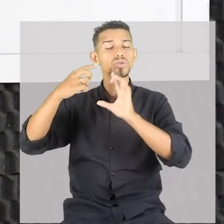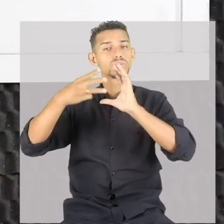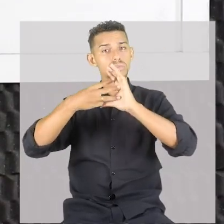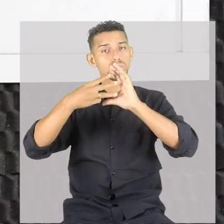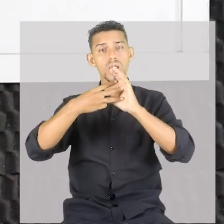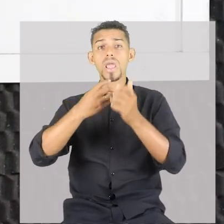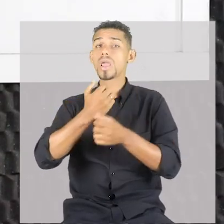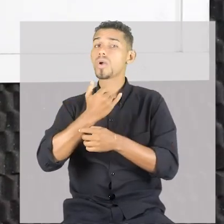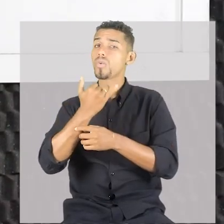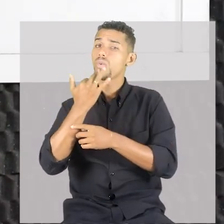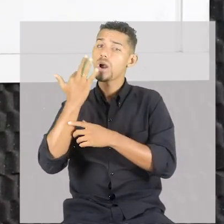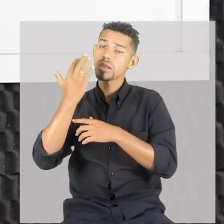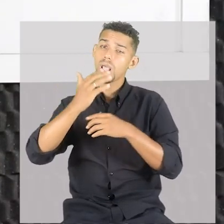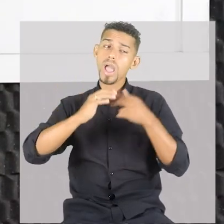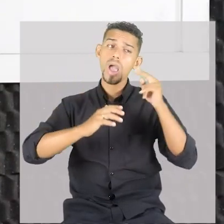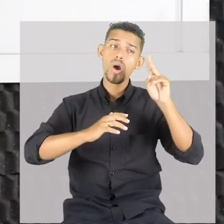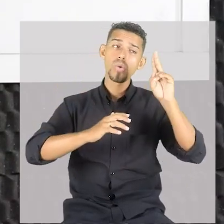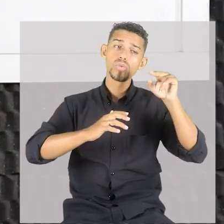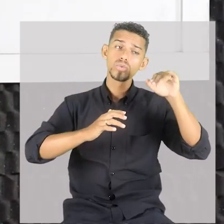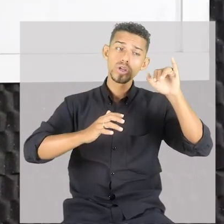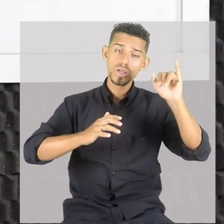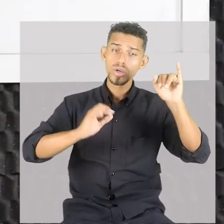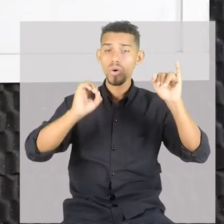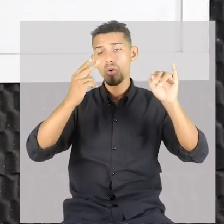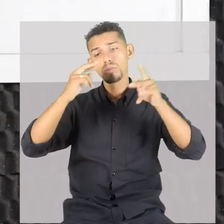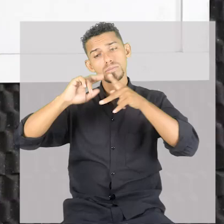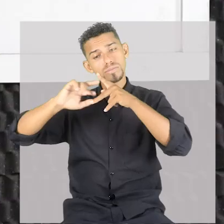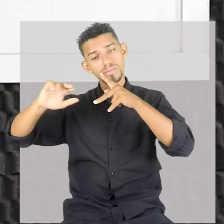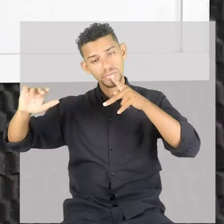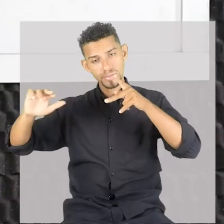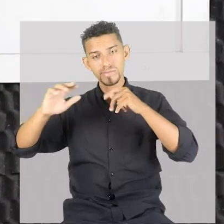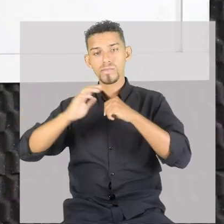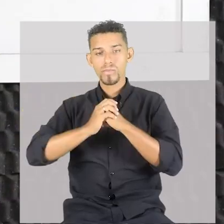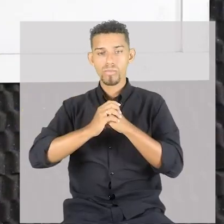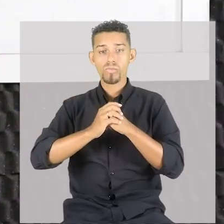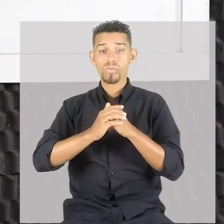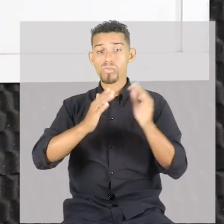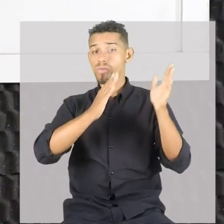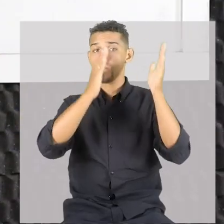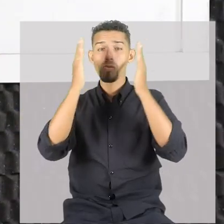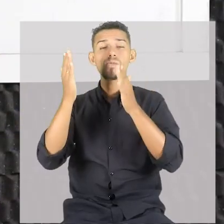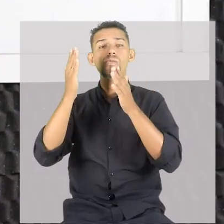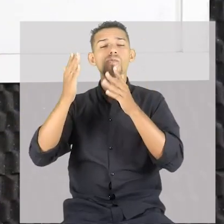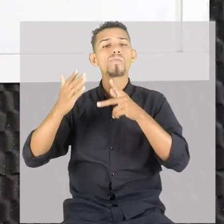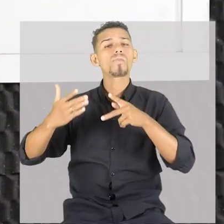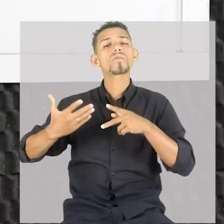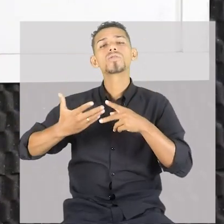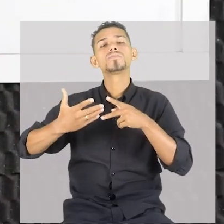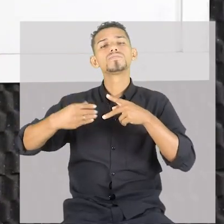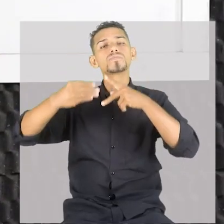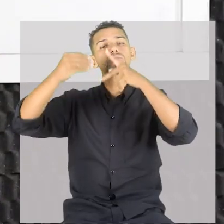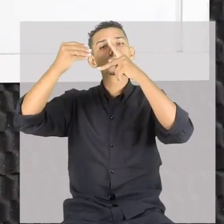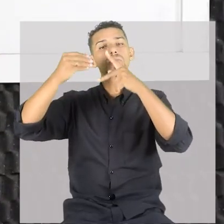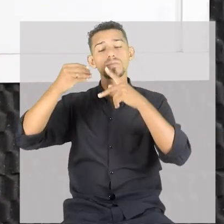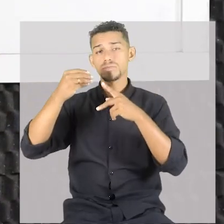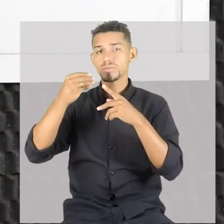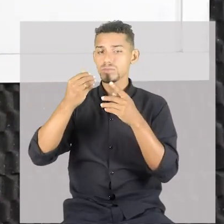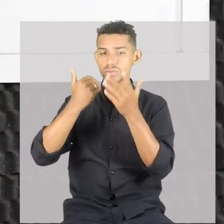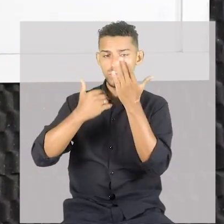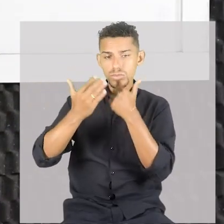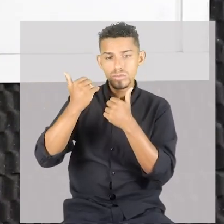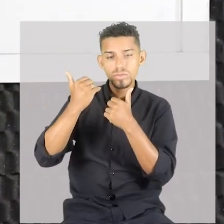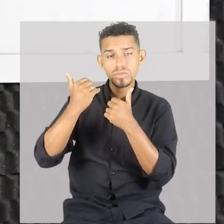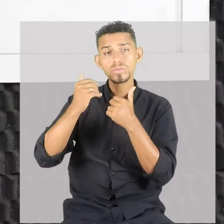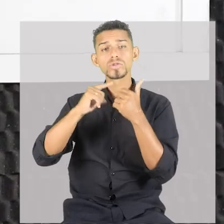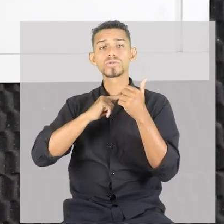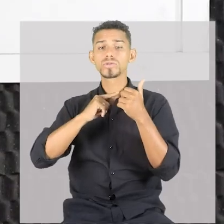e quantas células eles vão ter, tá certo? Mas aqui a gente vai colocar o tipo de nutrição, que a gente entender se esse organismo